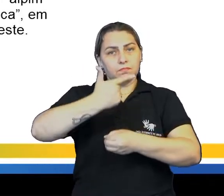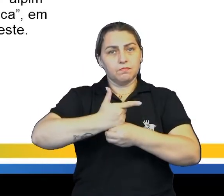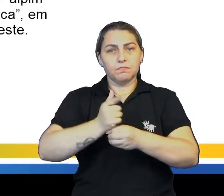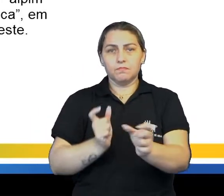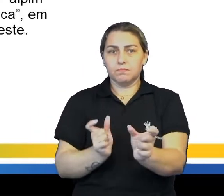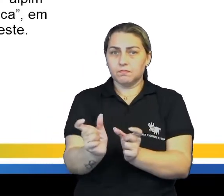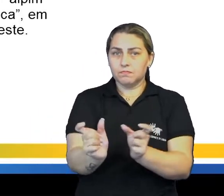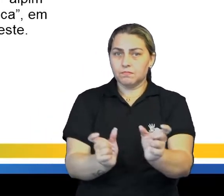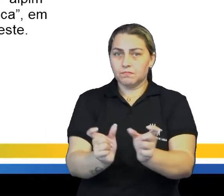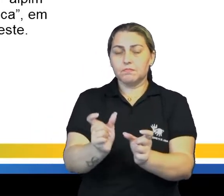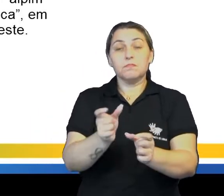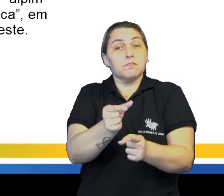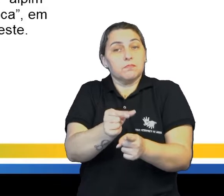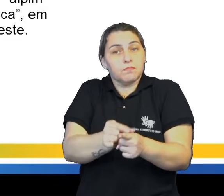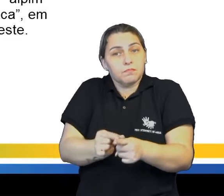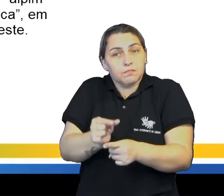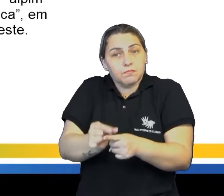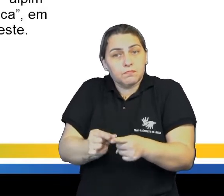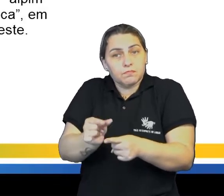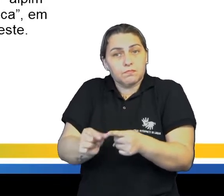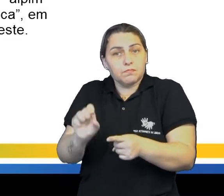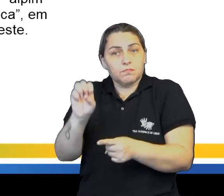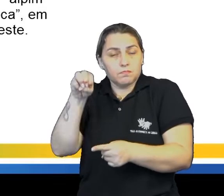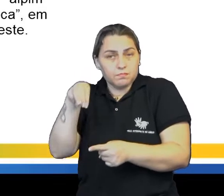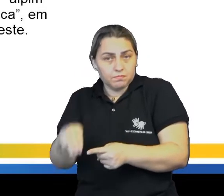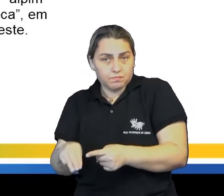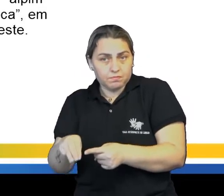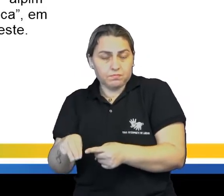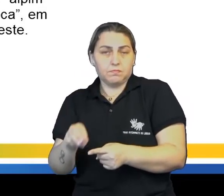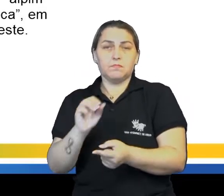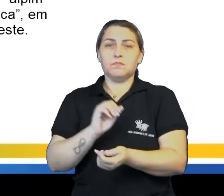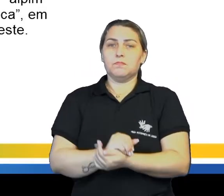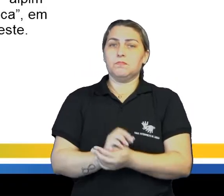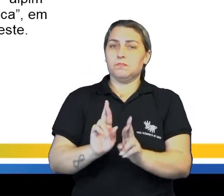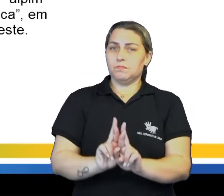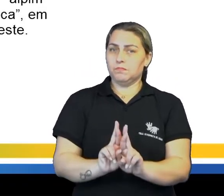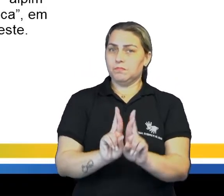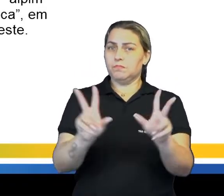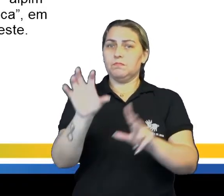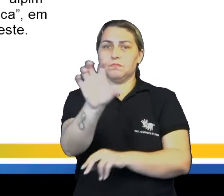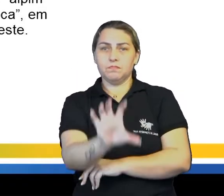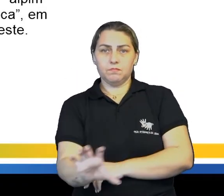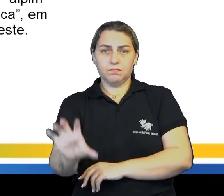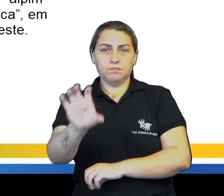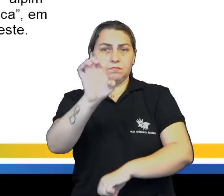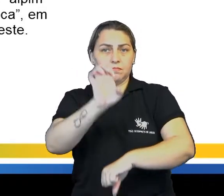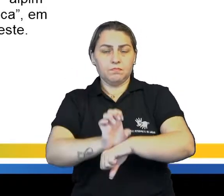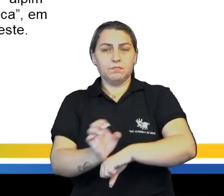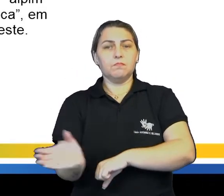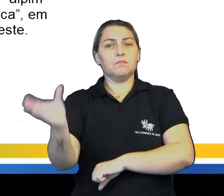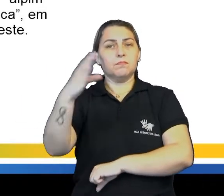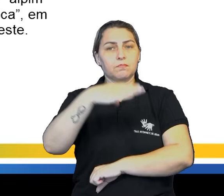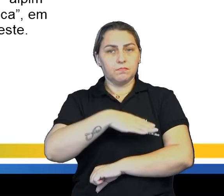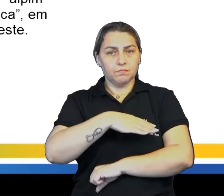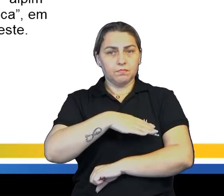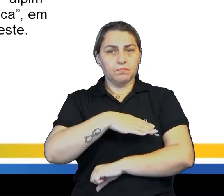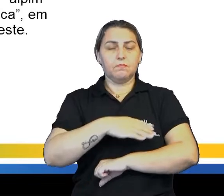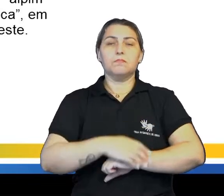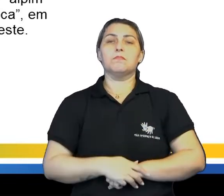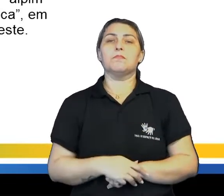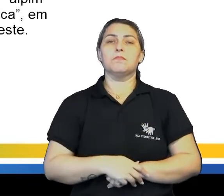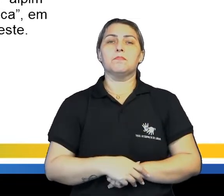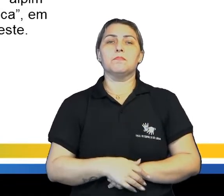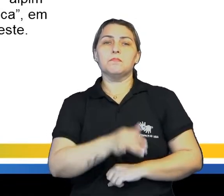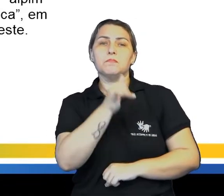de palavras, ou de fonemas, que são sons ou sotaques, nas diferentes regiões, estados e cidades.